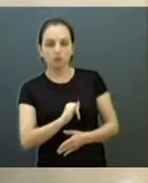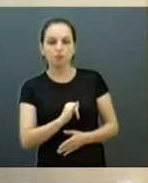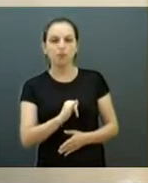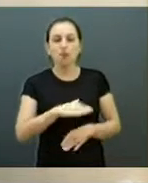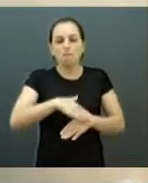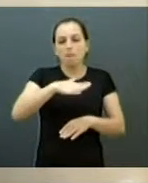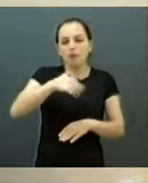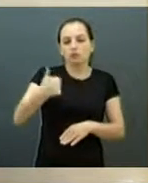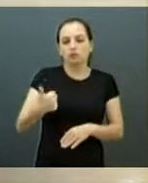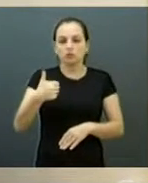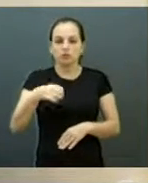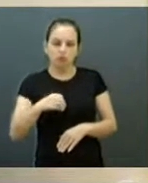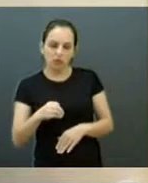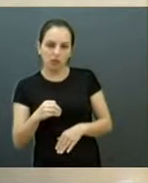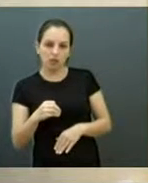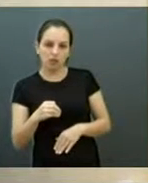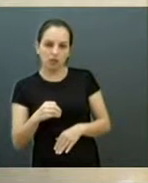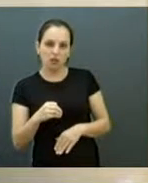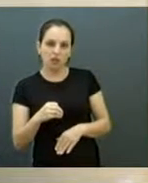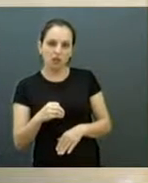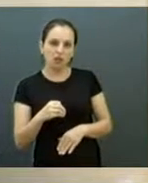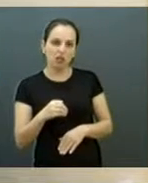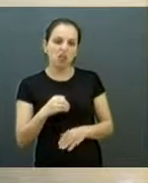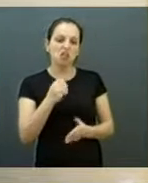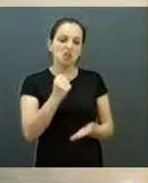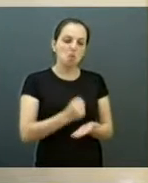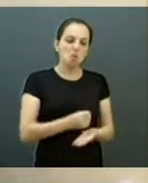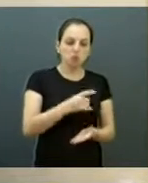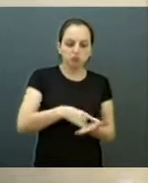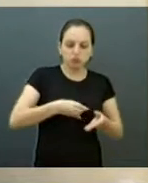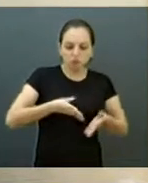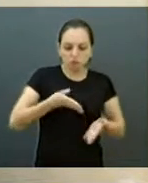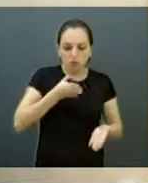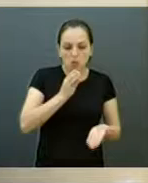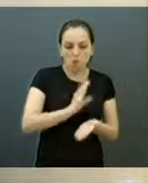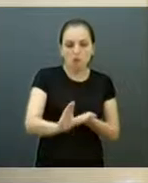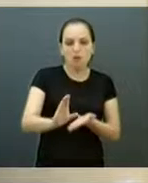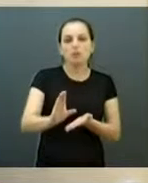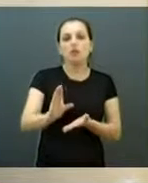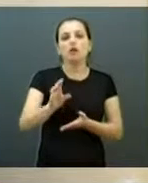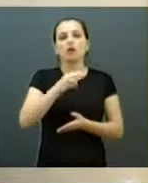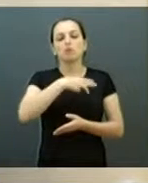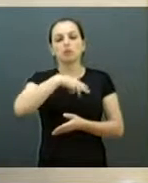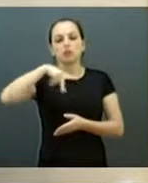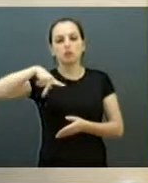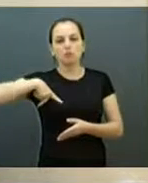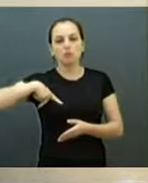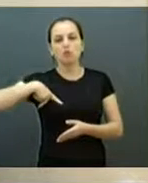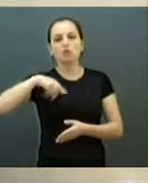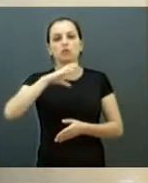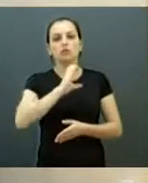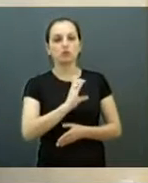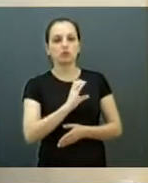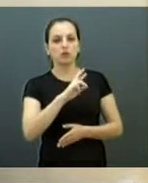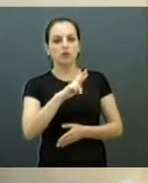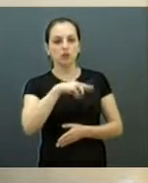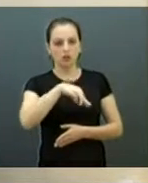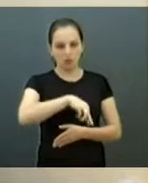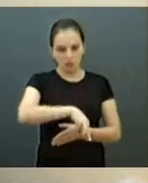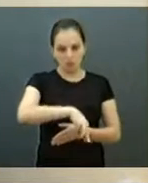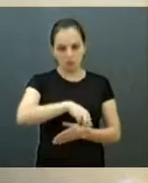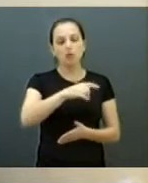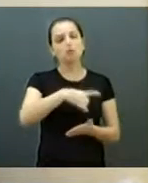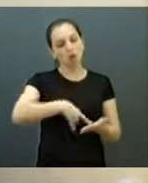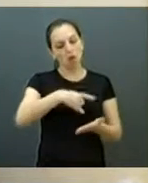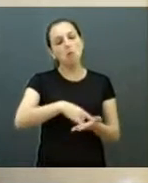mais de dez padres tudo enviado pelo ministério público do conselho regional de medicina tem os documentos aqui